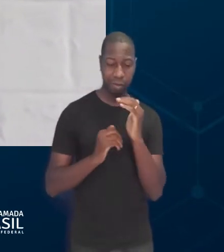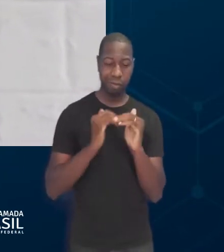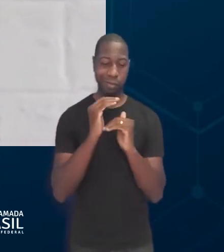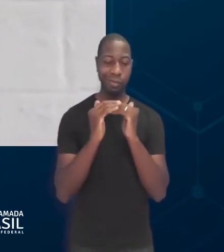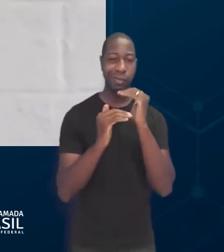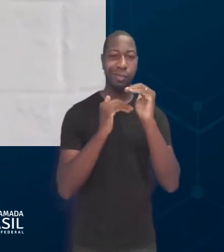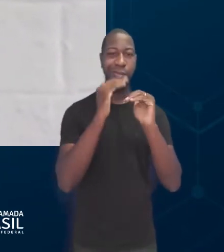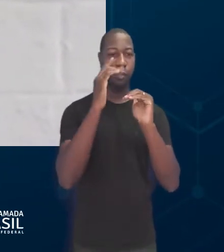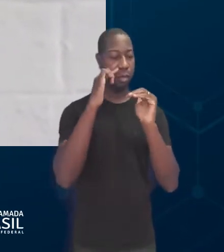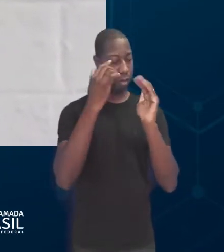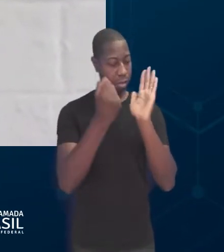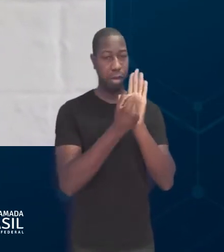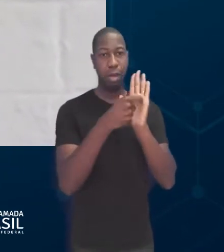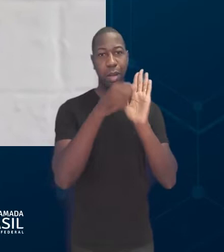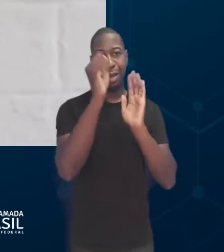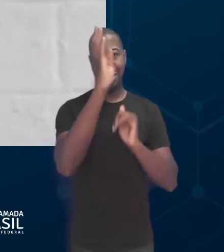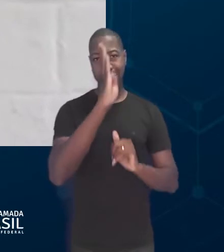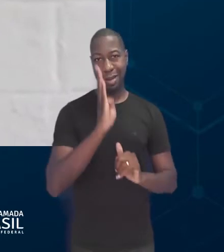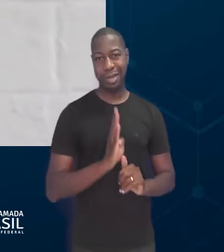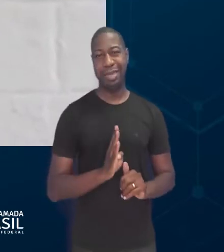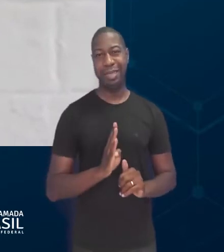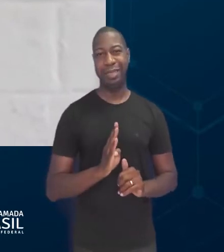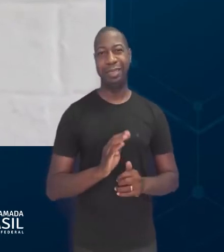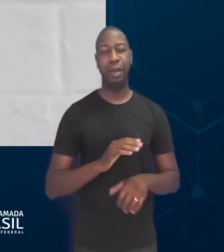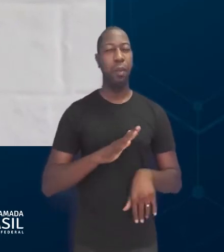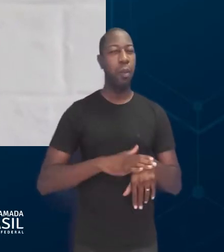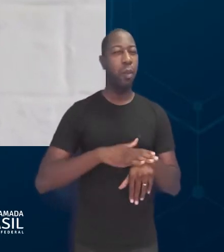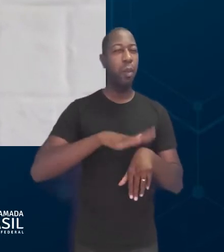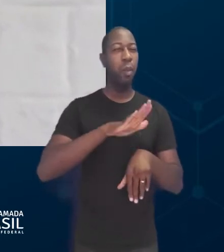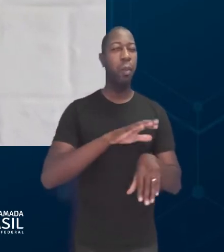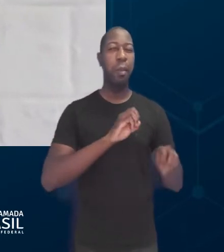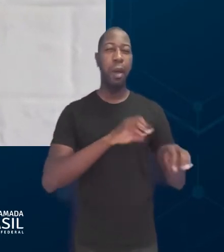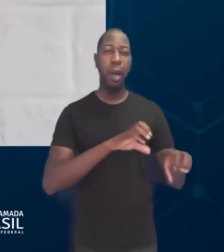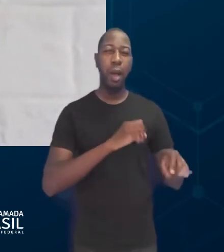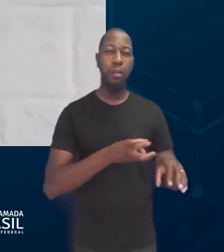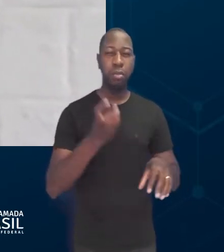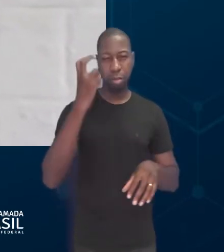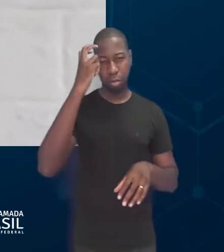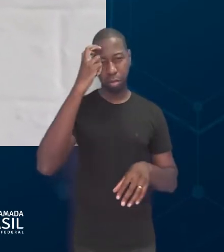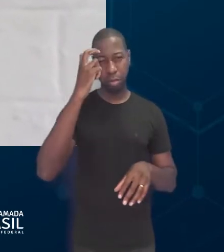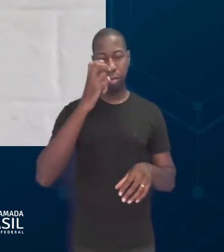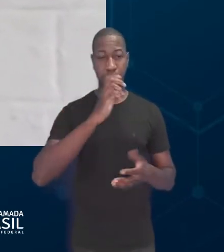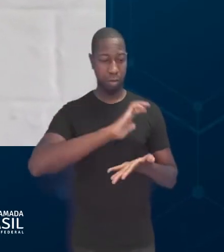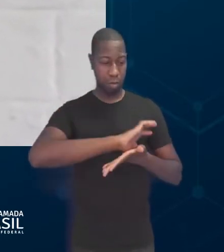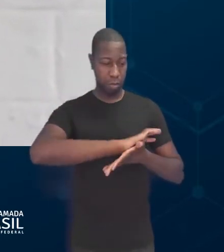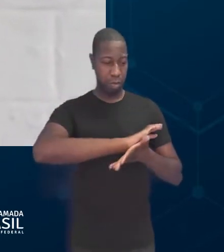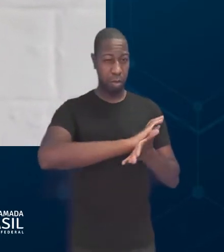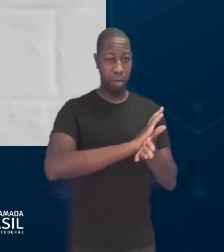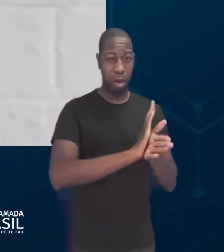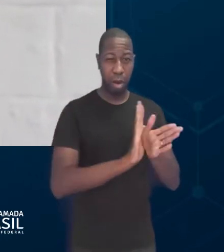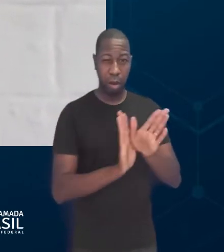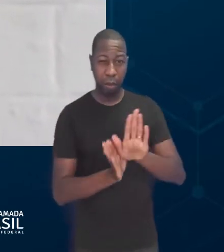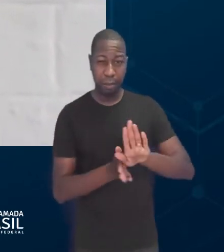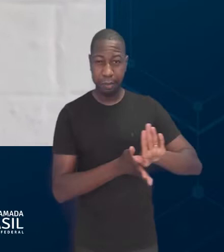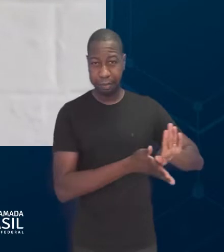Brasil, com mais cultura, com mais educação e sem preconceito, acabar com